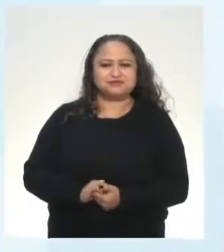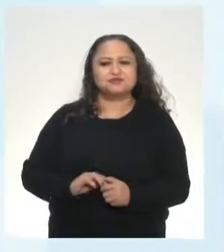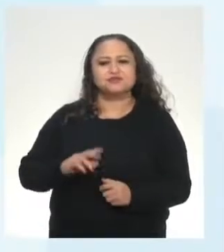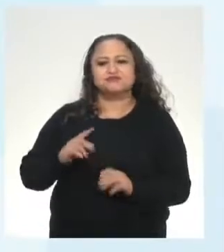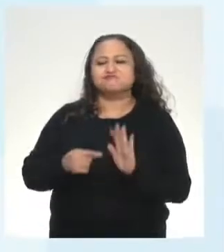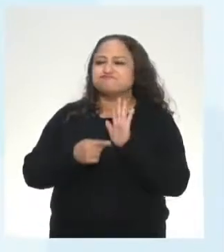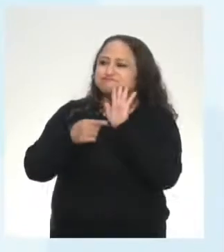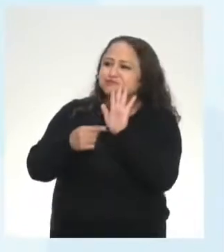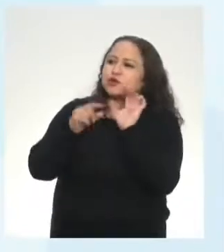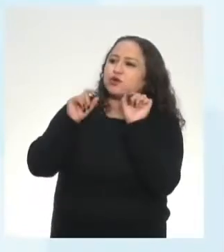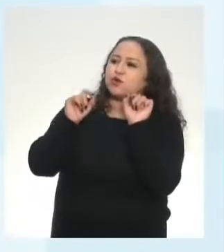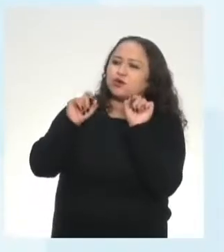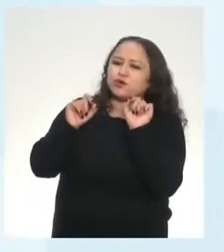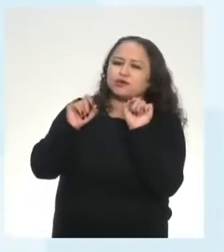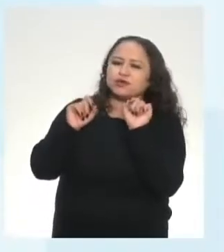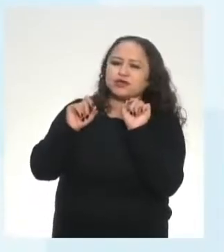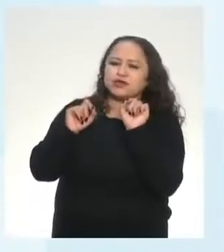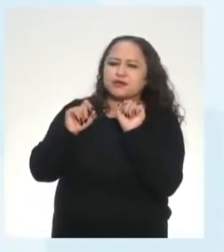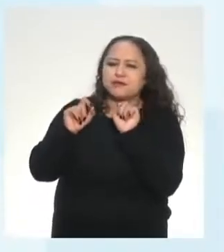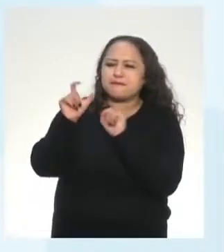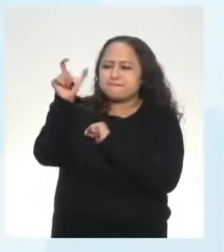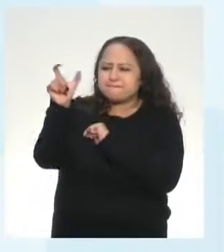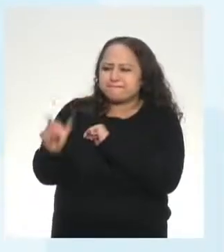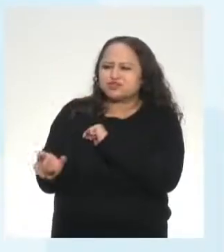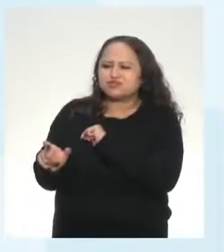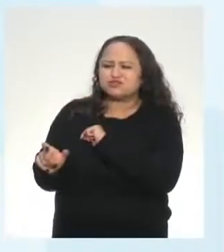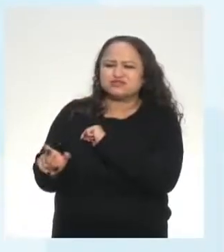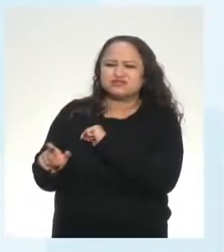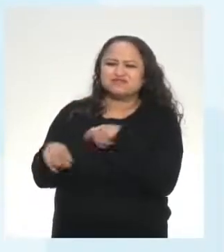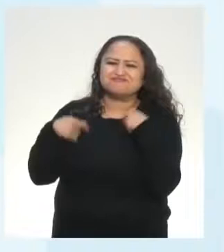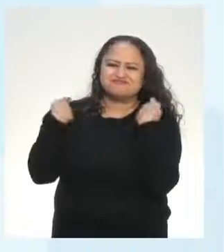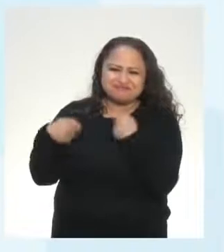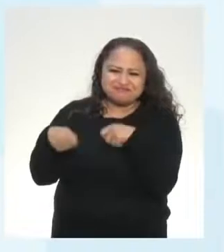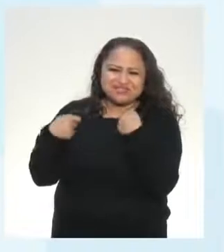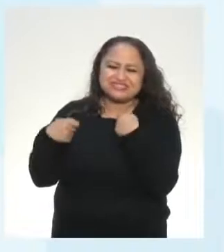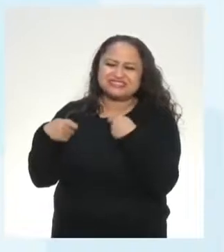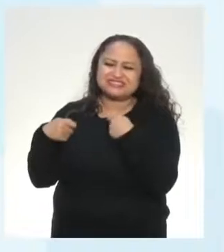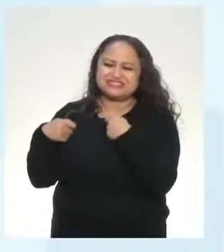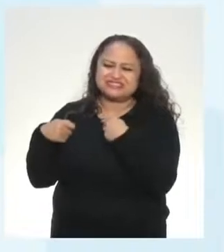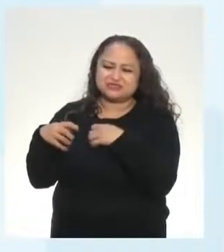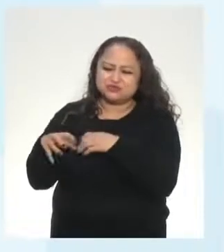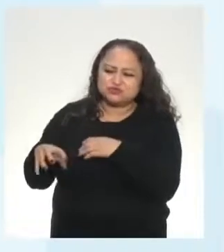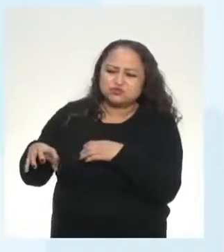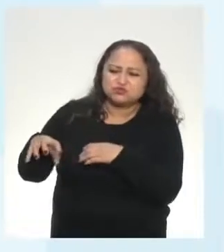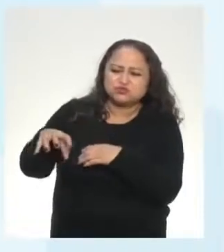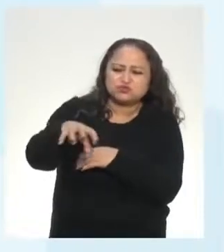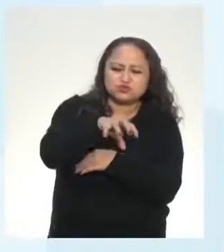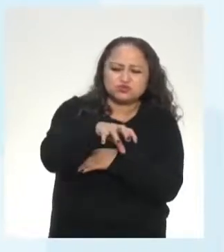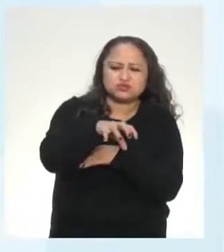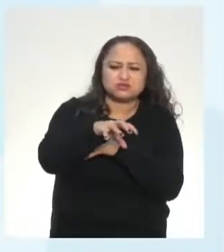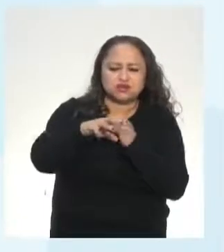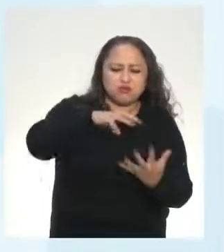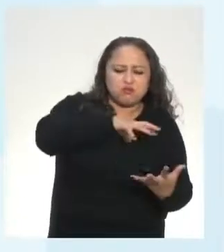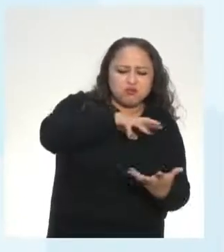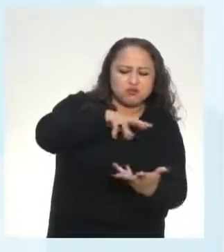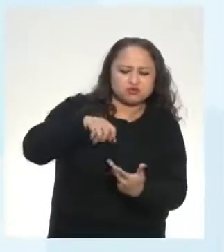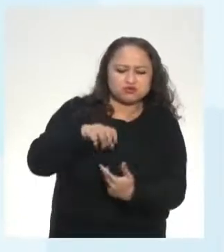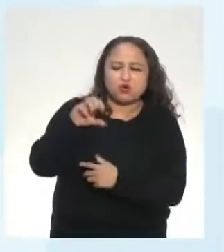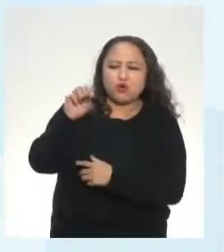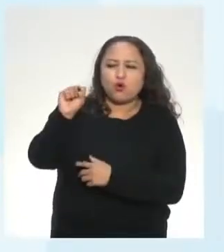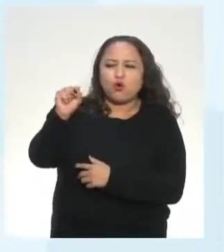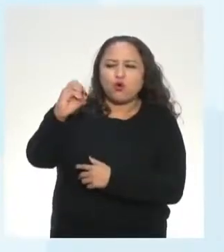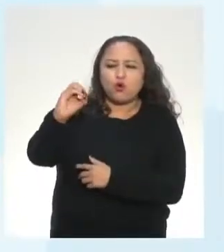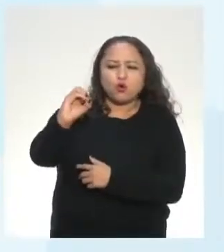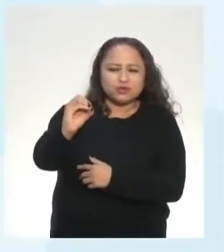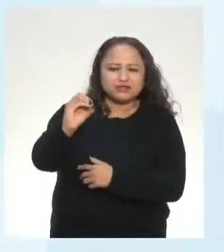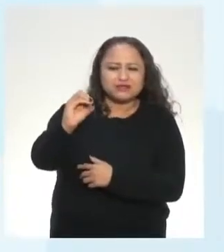ver aí pessoas forçadas a deslocarem no mundo. E aí nós temos quase 80 milhões de pessoas que foram